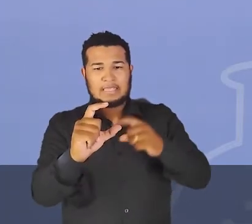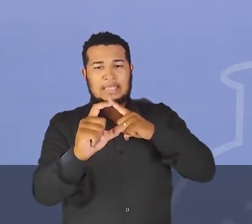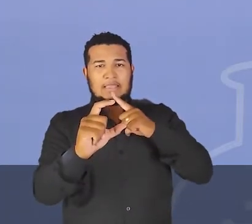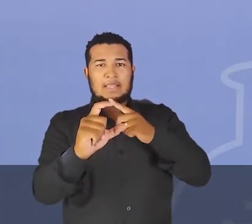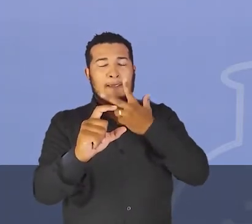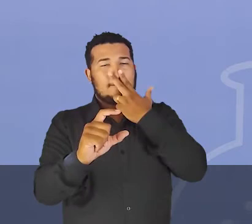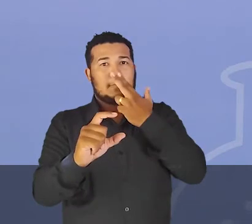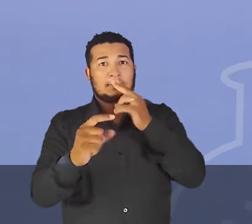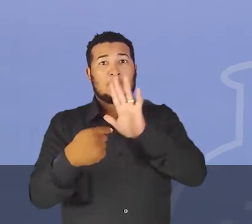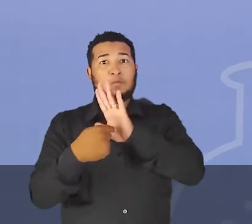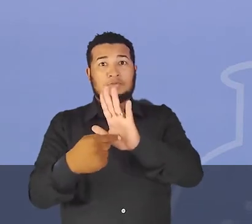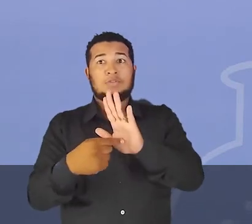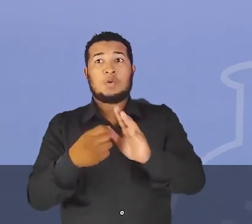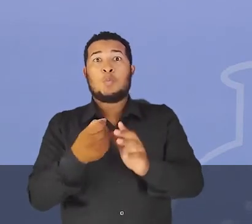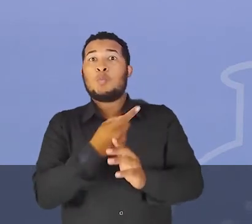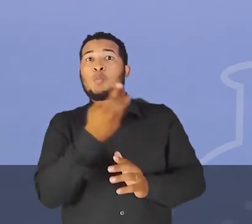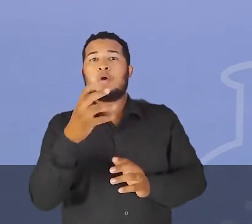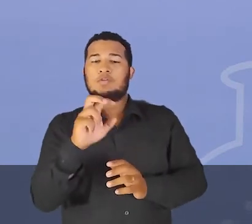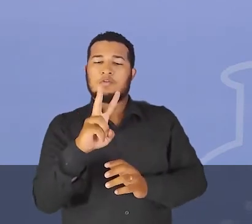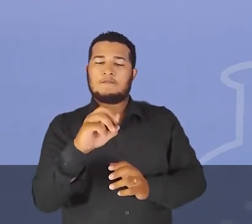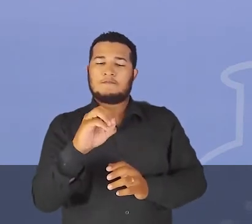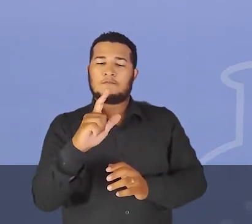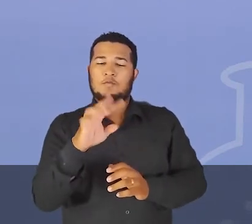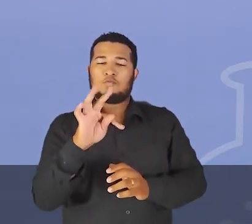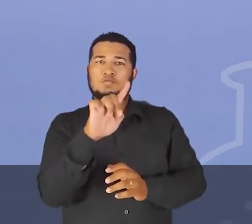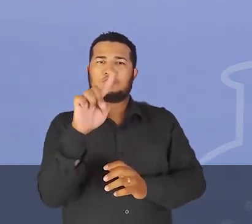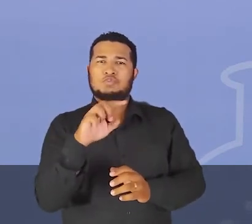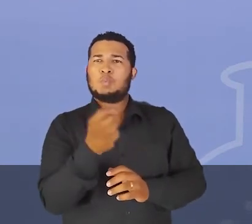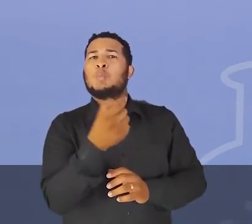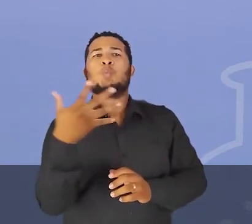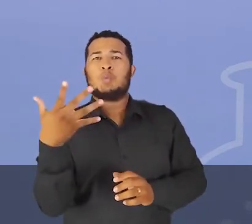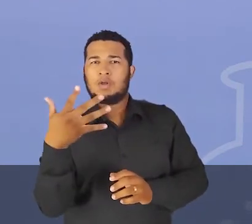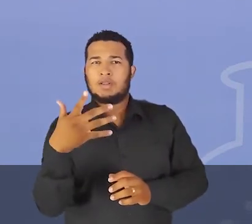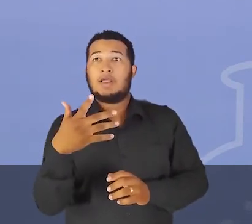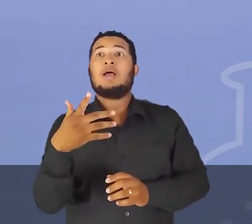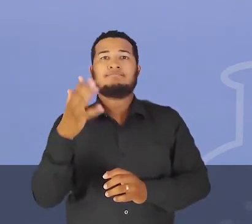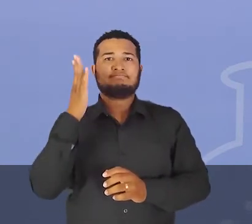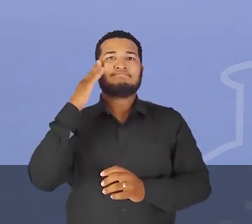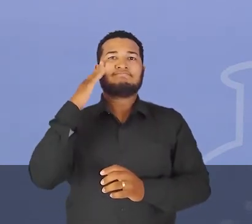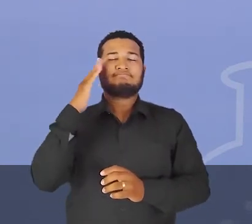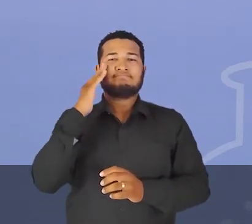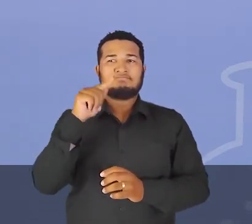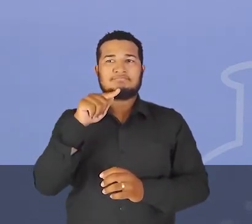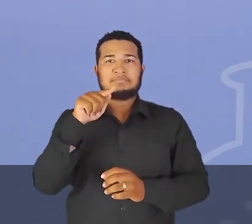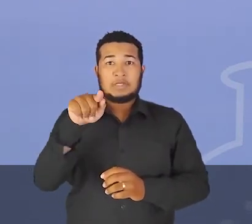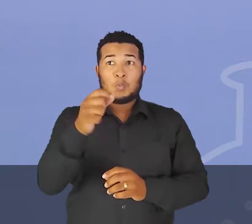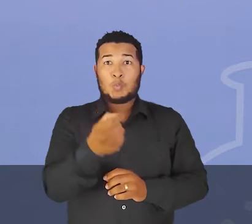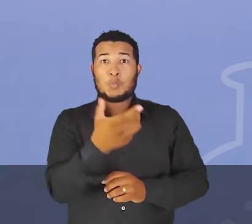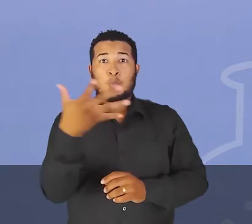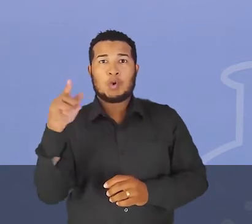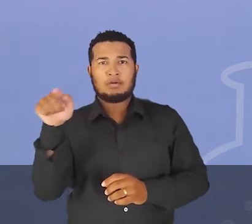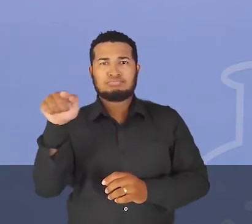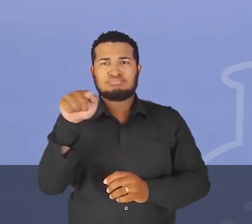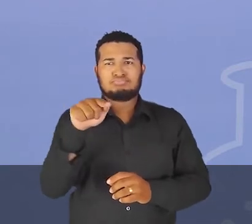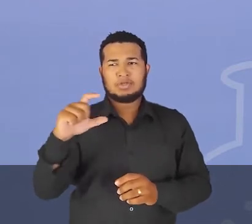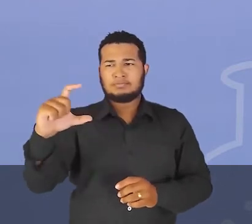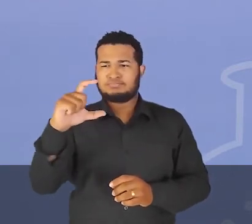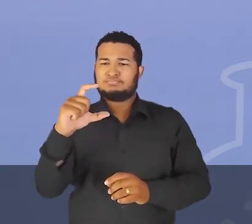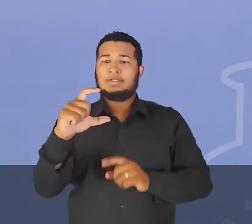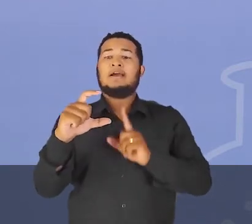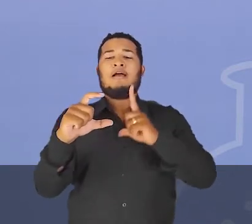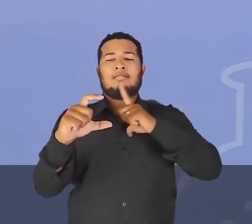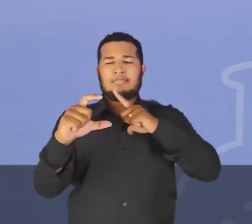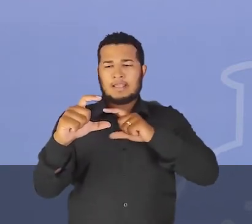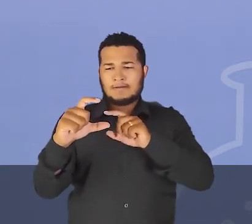uma indicação de quantos volts tem aquela pilha ou aquela bateria. Então, aquela quantidade, né, de carga